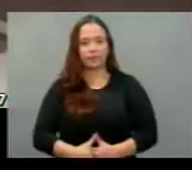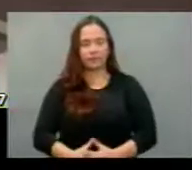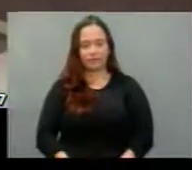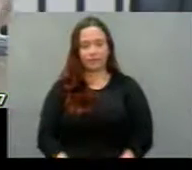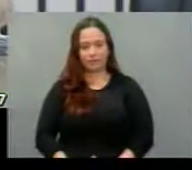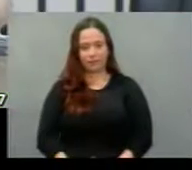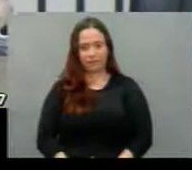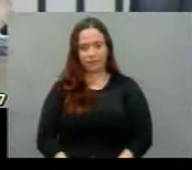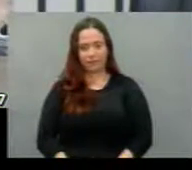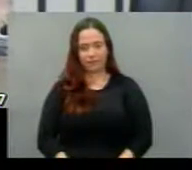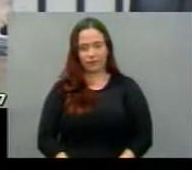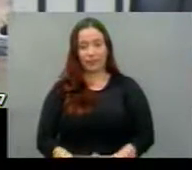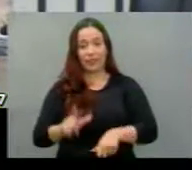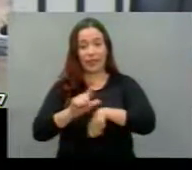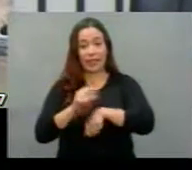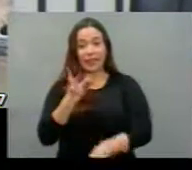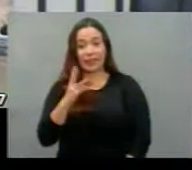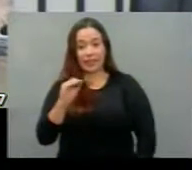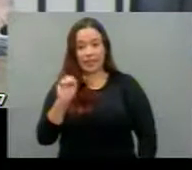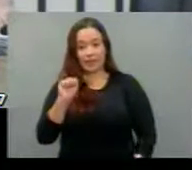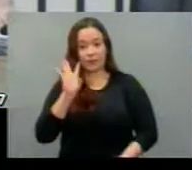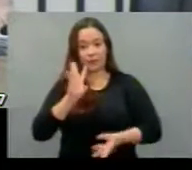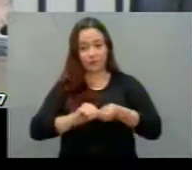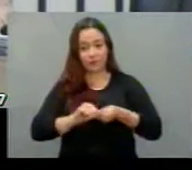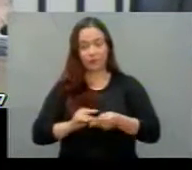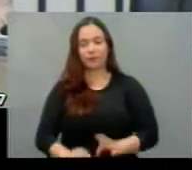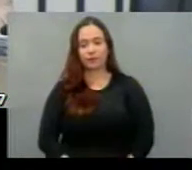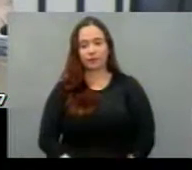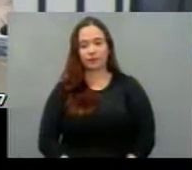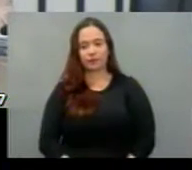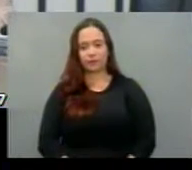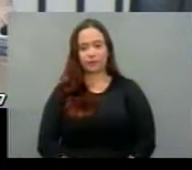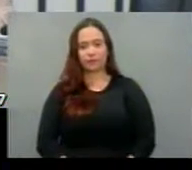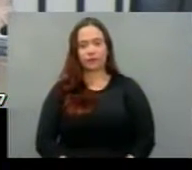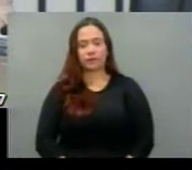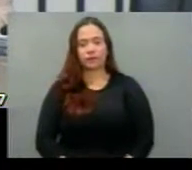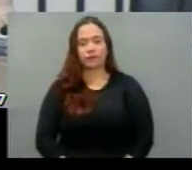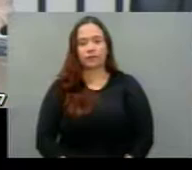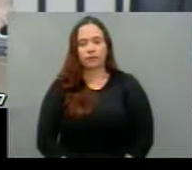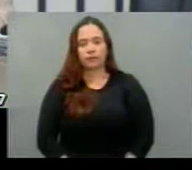Tá, 30 segundos para Vossa Excelência.